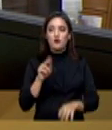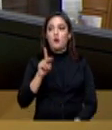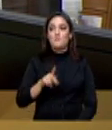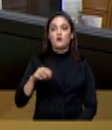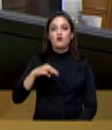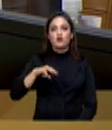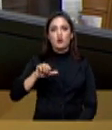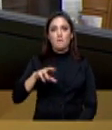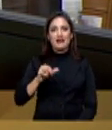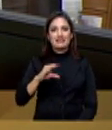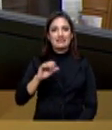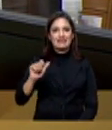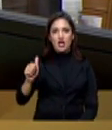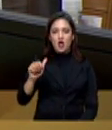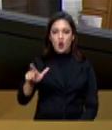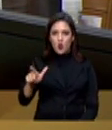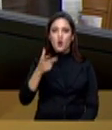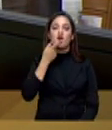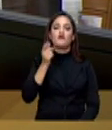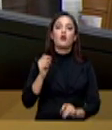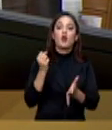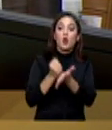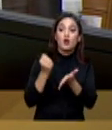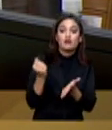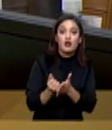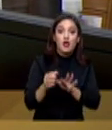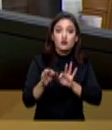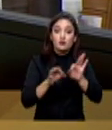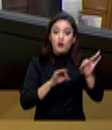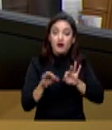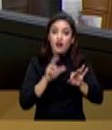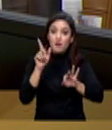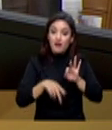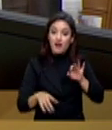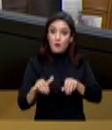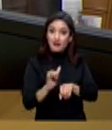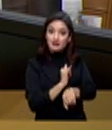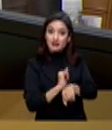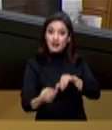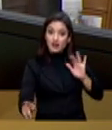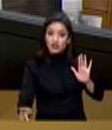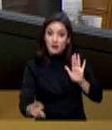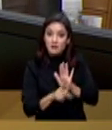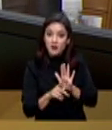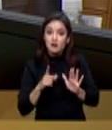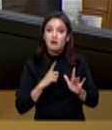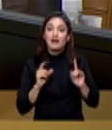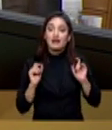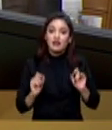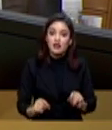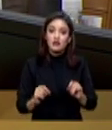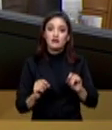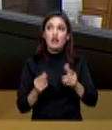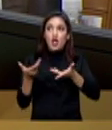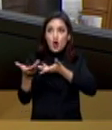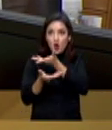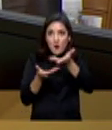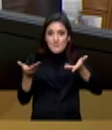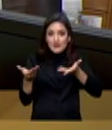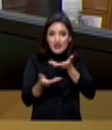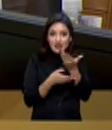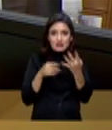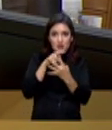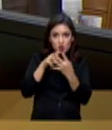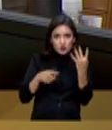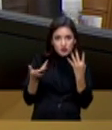Marçal os contratos de programa São instrumentos específicos para disciplinar a cooperação entre